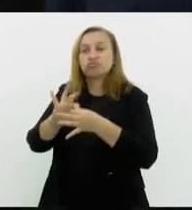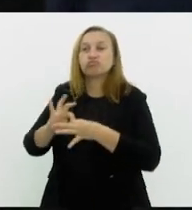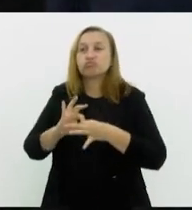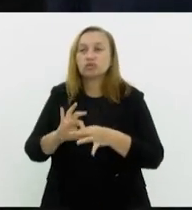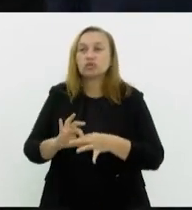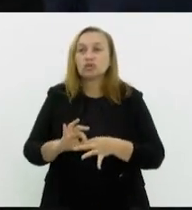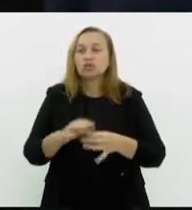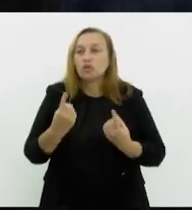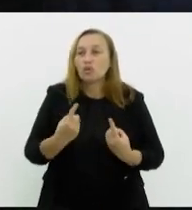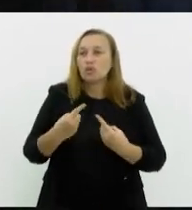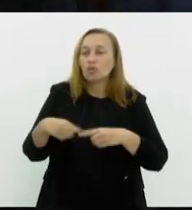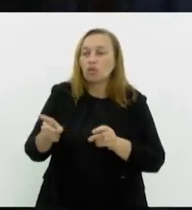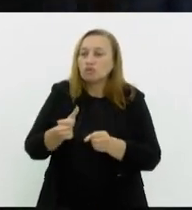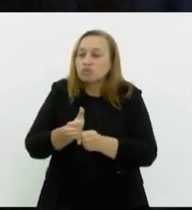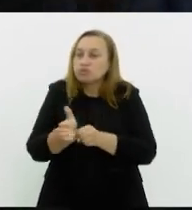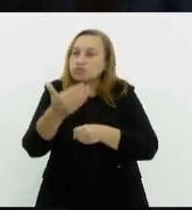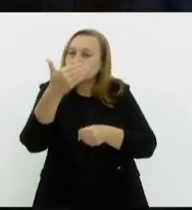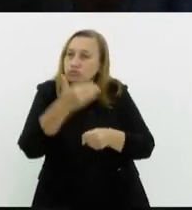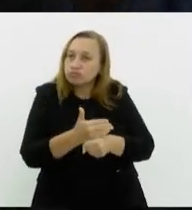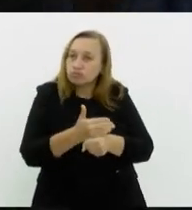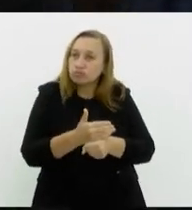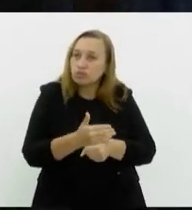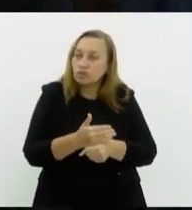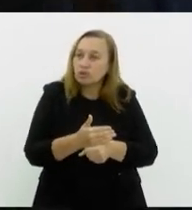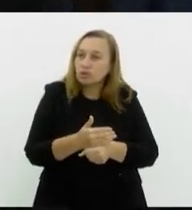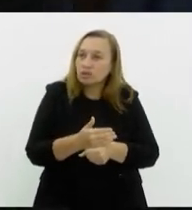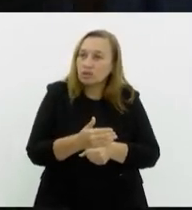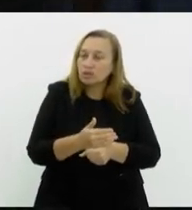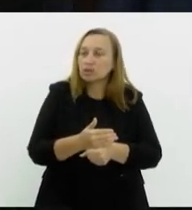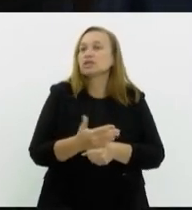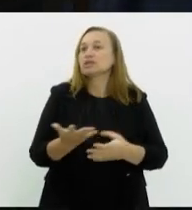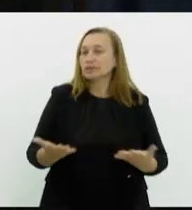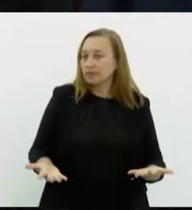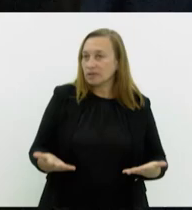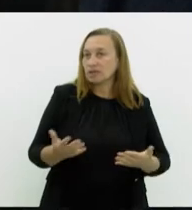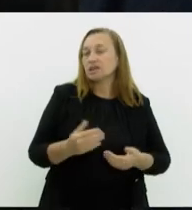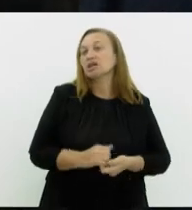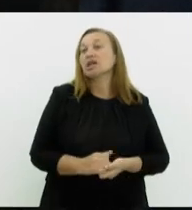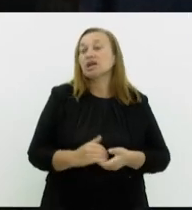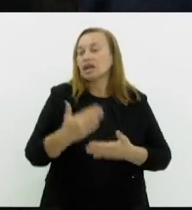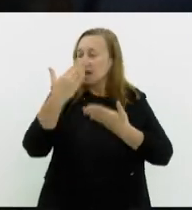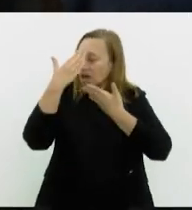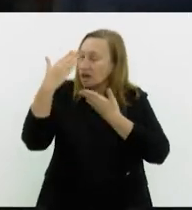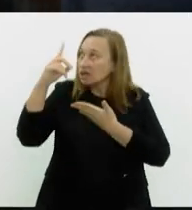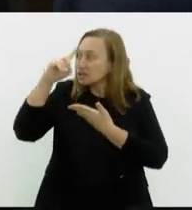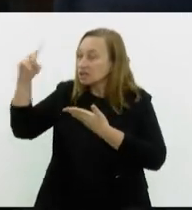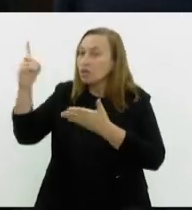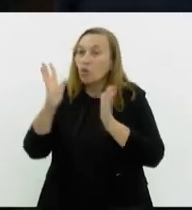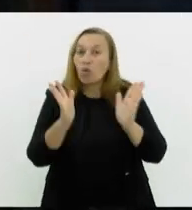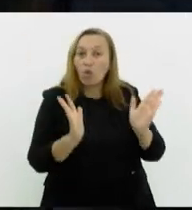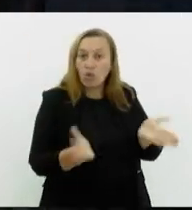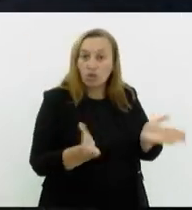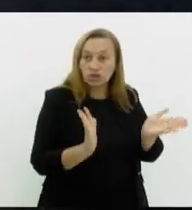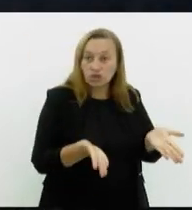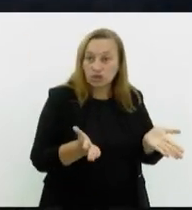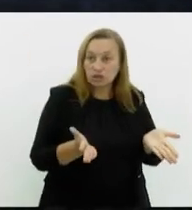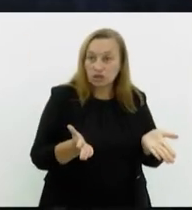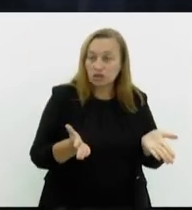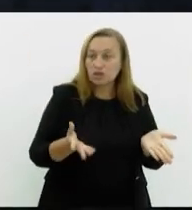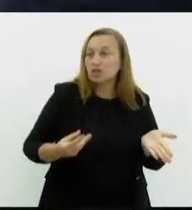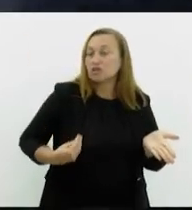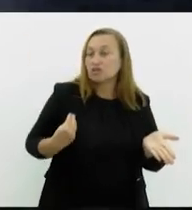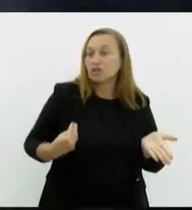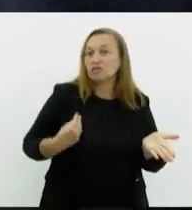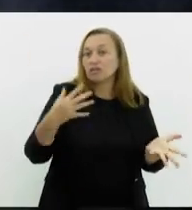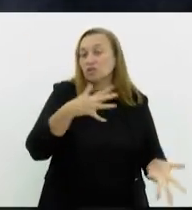contra o fascismo, contra o nazismo. E graças a Deus, estamos hoje vivendo